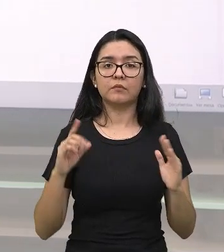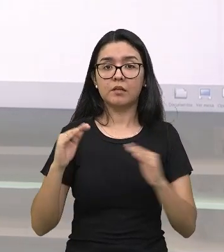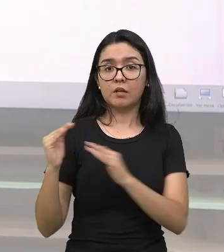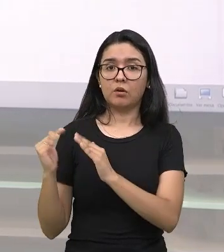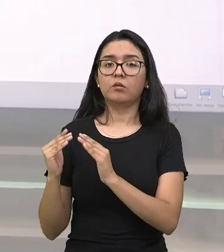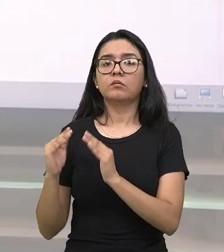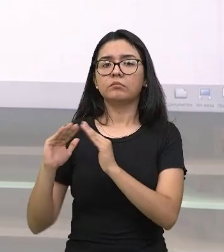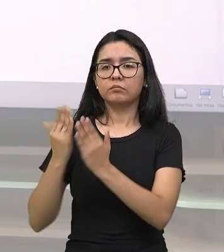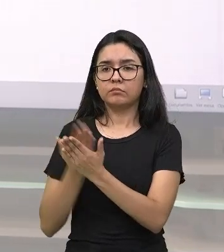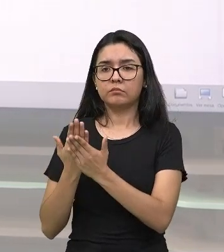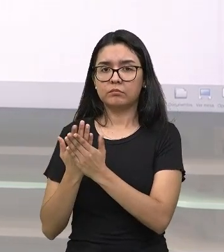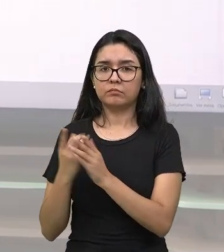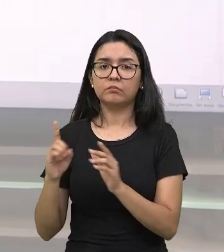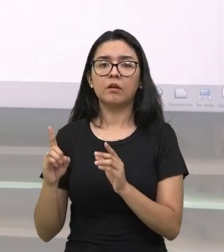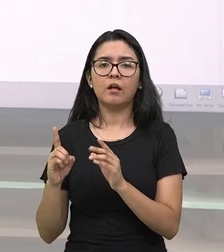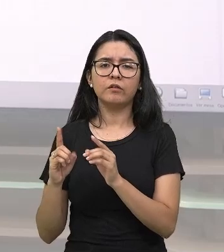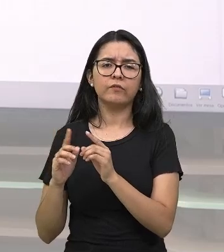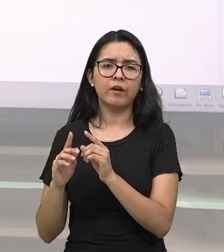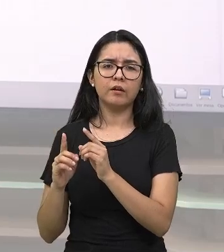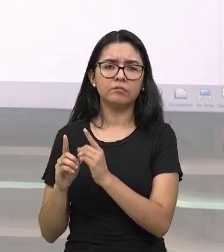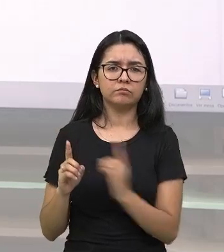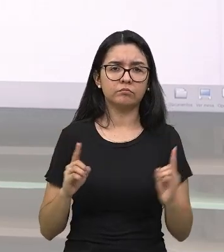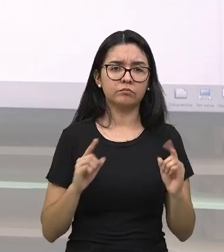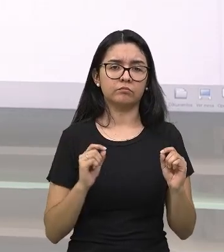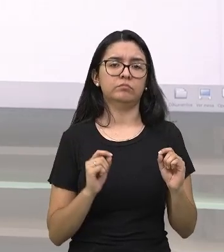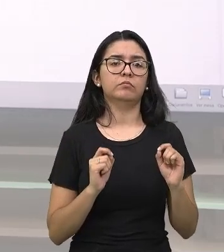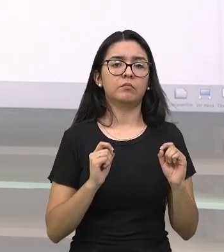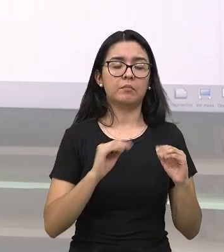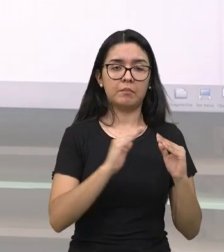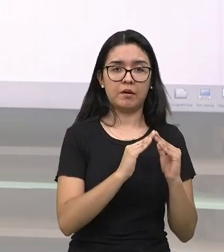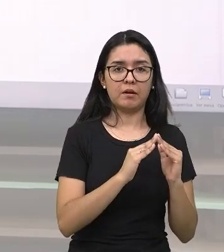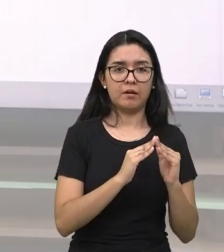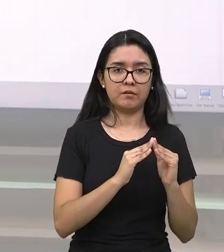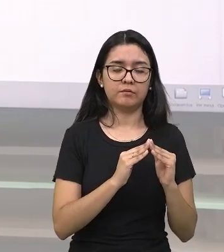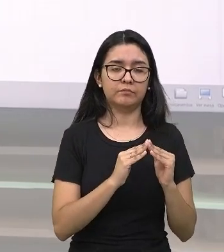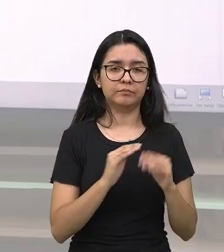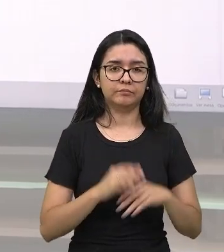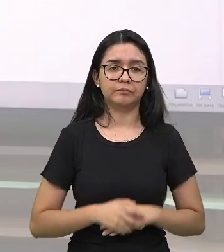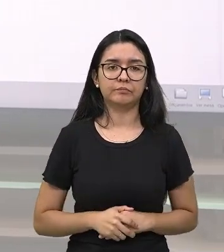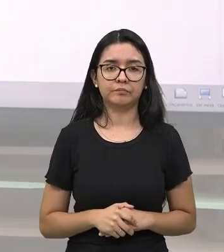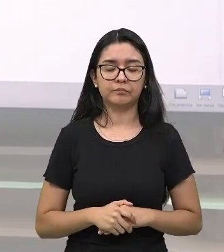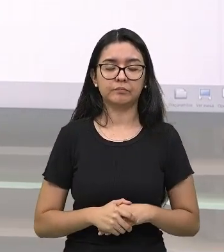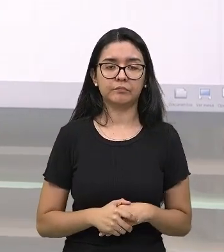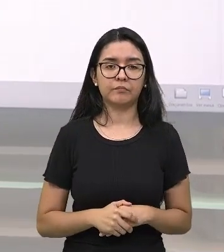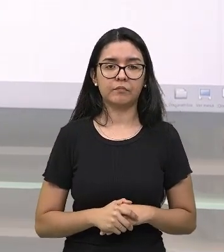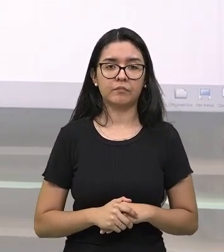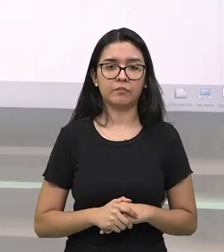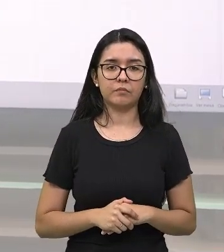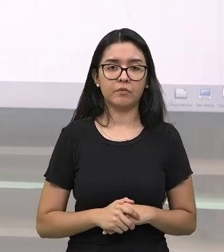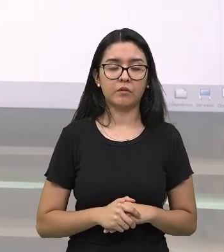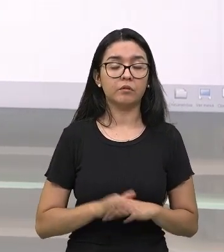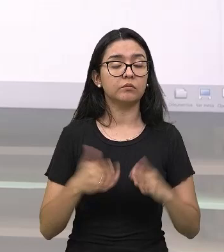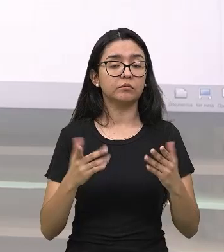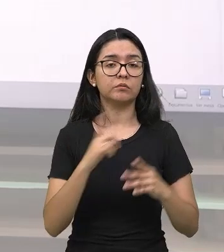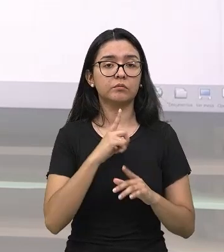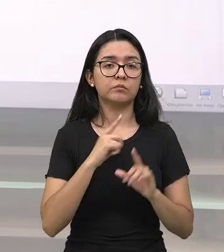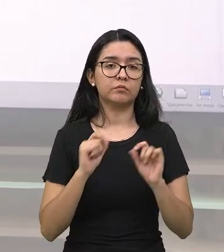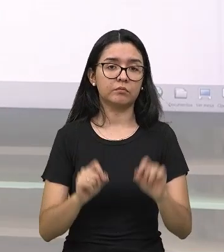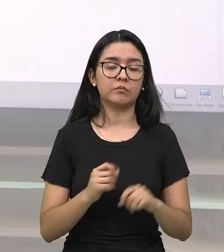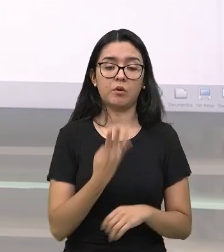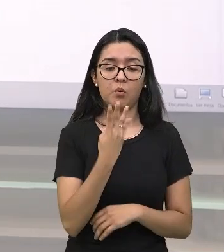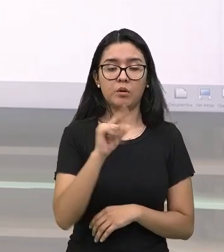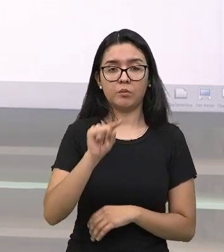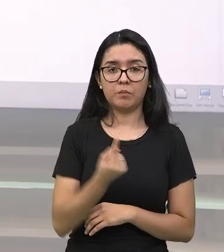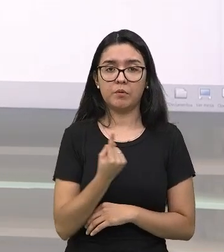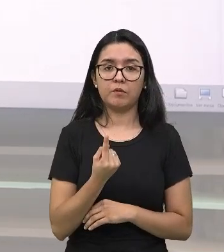4.000 metros, porque a gente está fazendo uma suposição que você vai e volta pelo mesmo caminho, né? Certo? Então, você foi, gastou